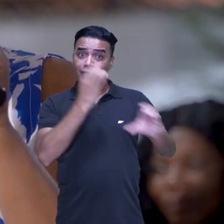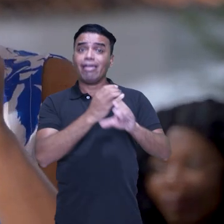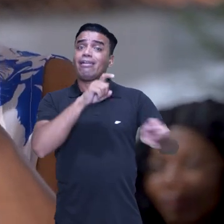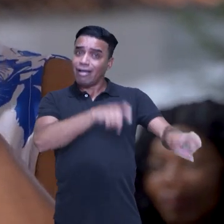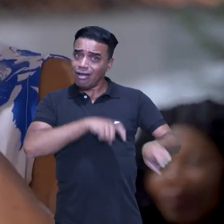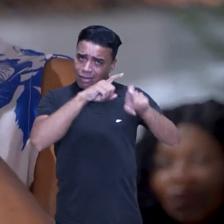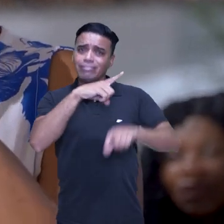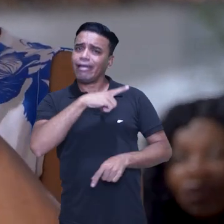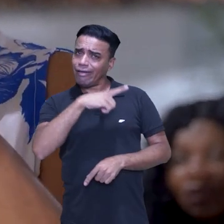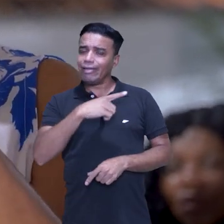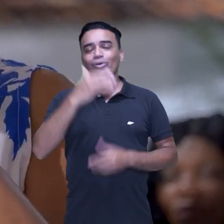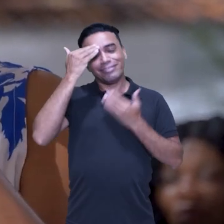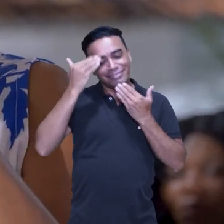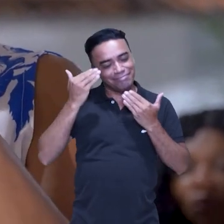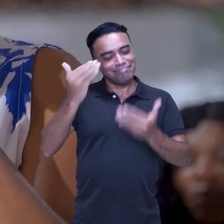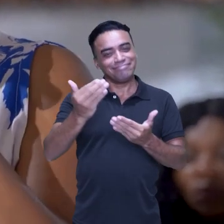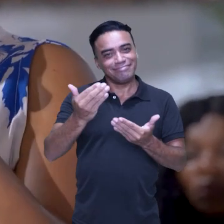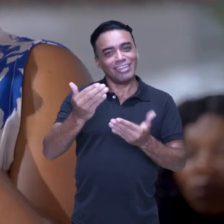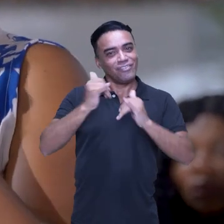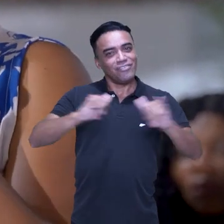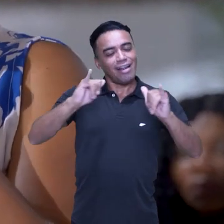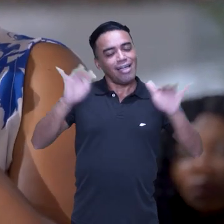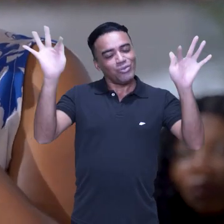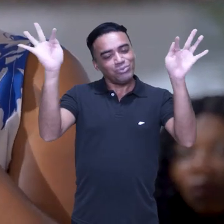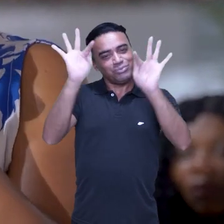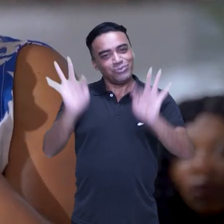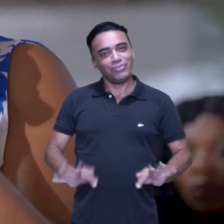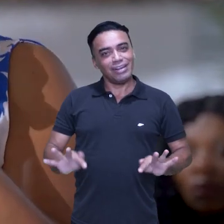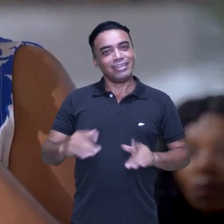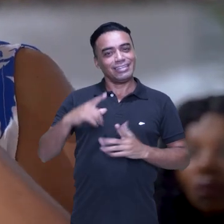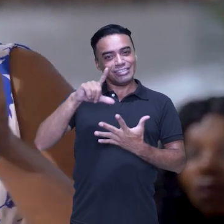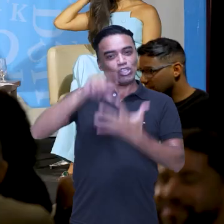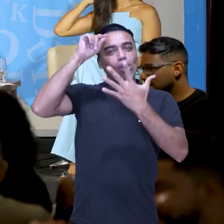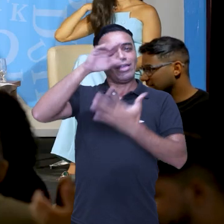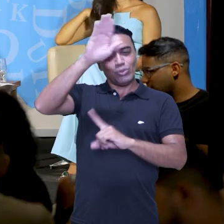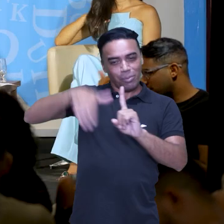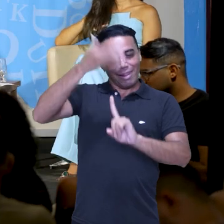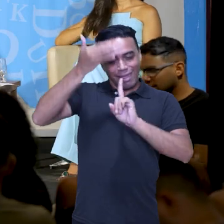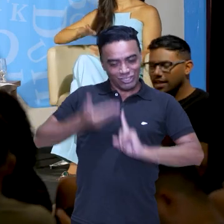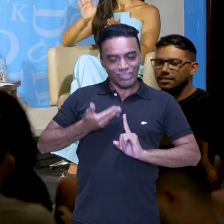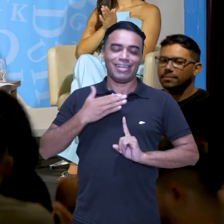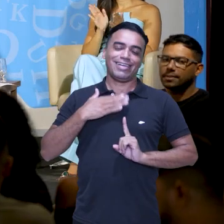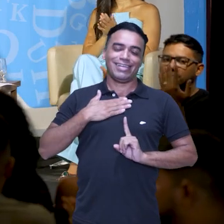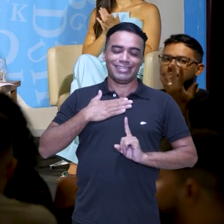né? Então, eu quero agradecer muito e dizer que eu estou muito feliz por ter sido homenageada.